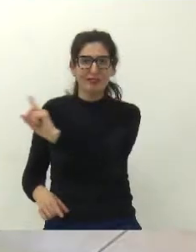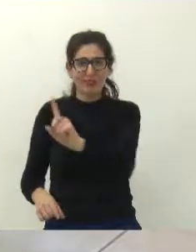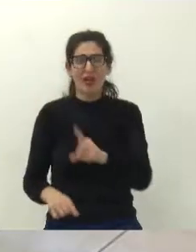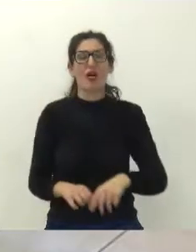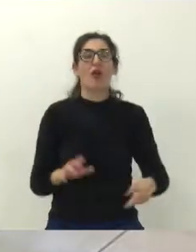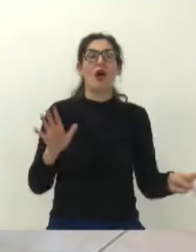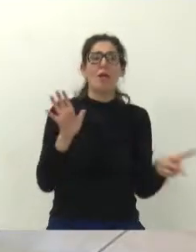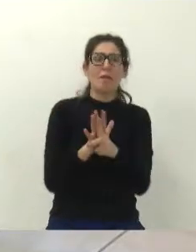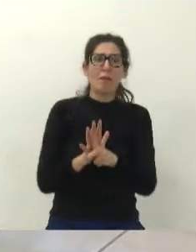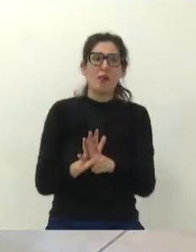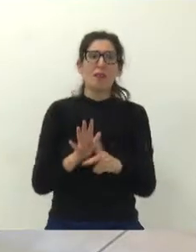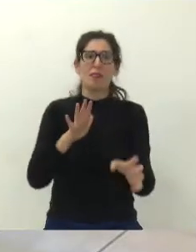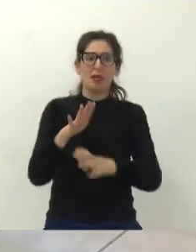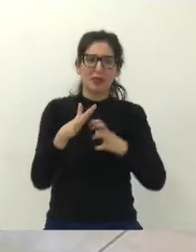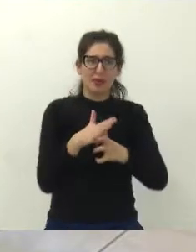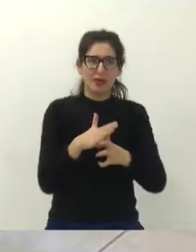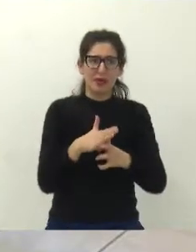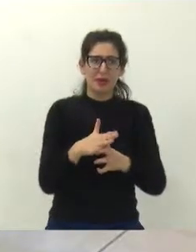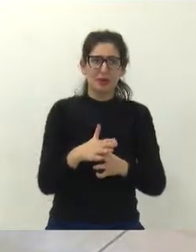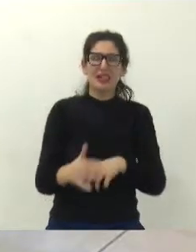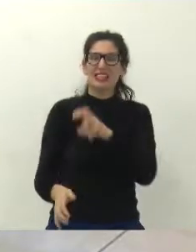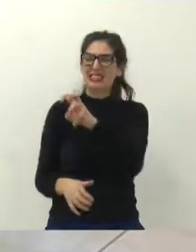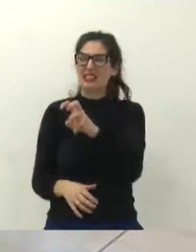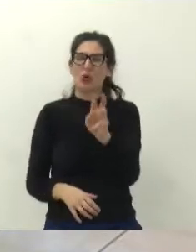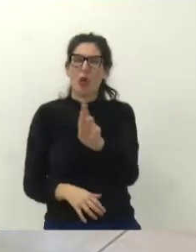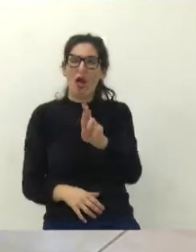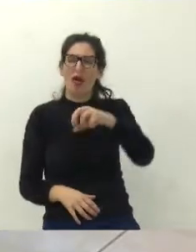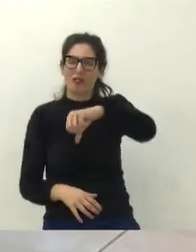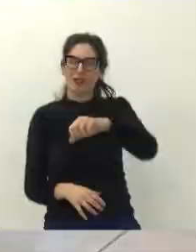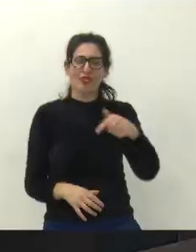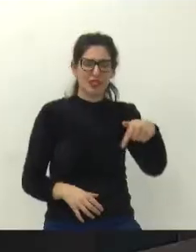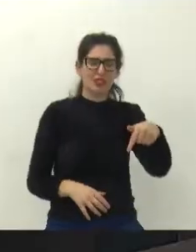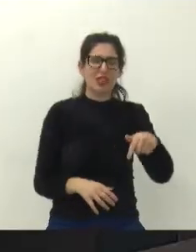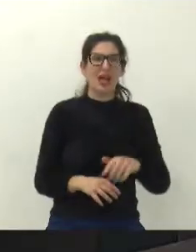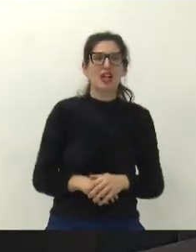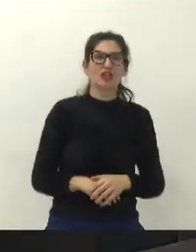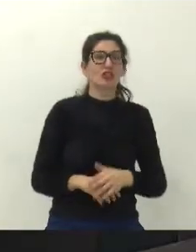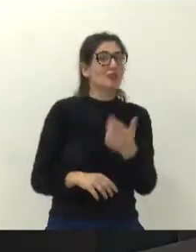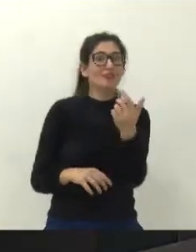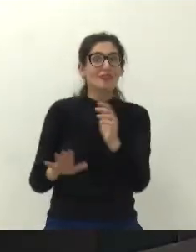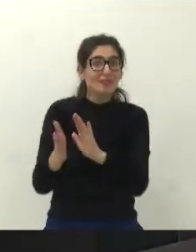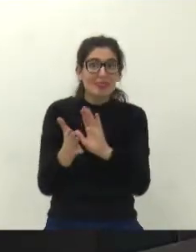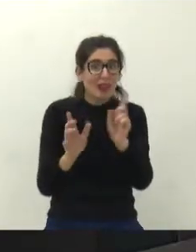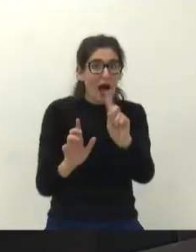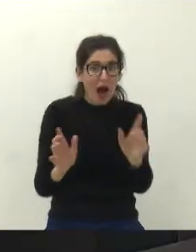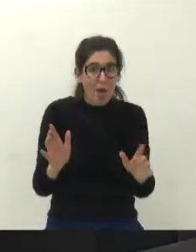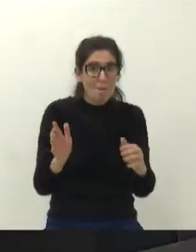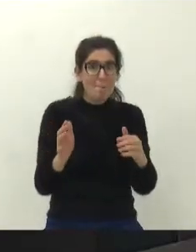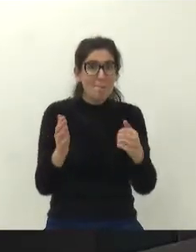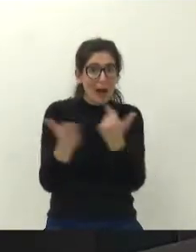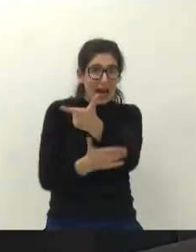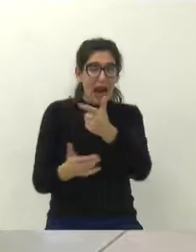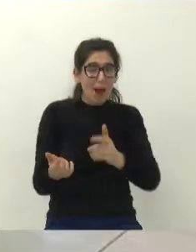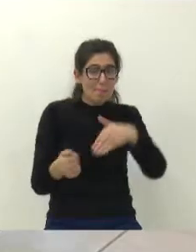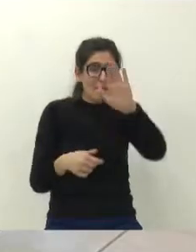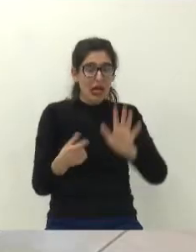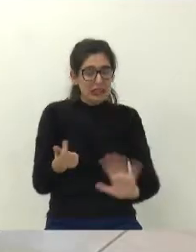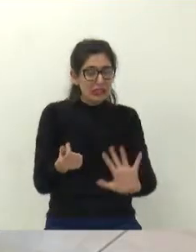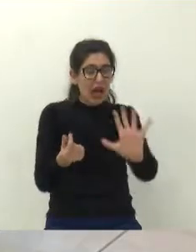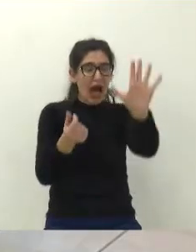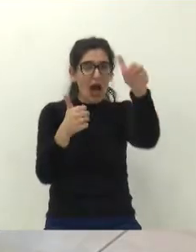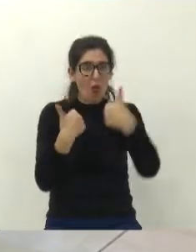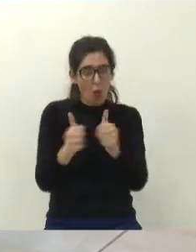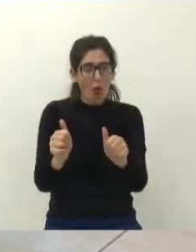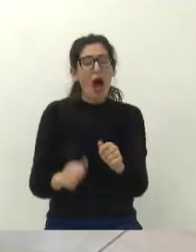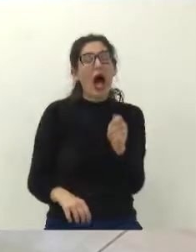Então, esse boato aí de 5,97 não existe. Está sendo discutido ainda, não tem nada concluído. Obrigado pela parte. Sim,